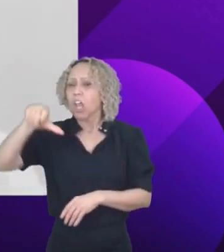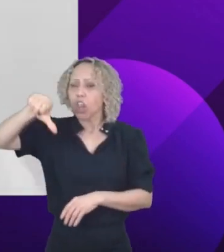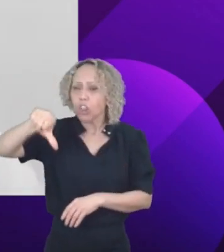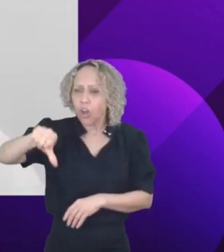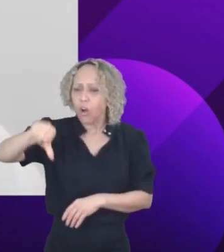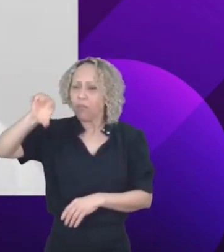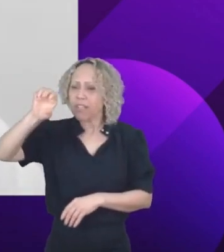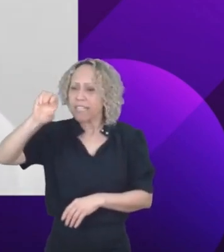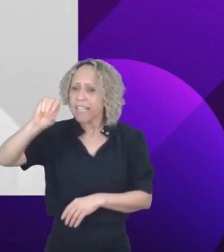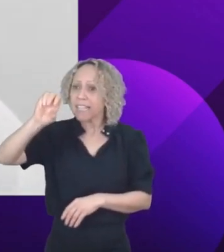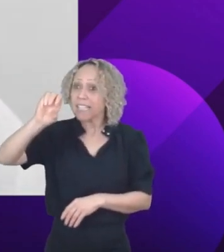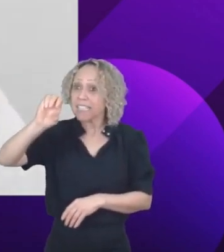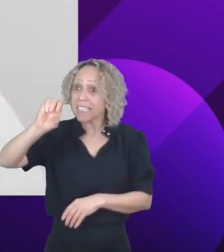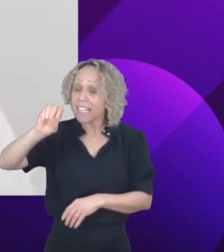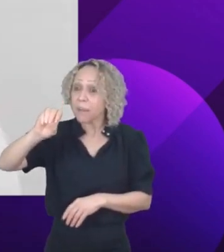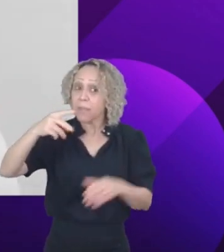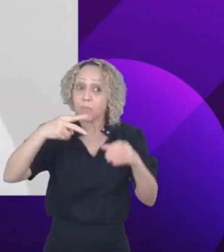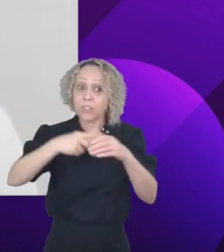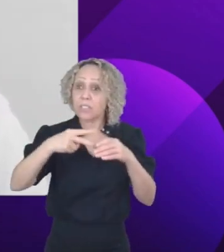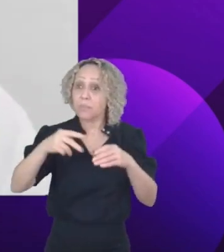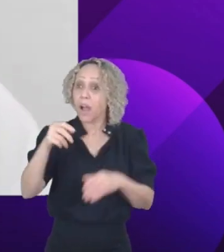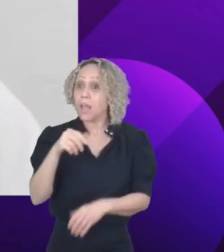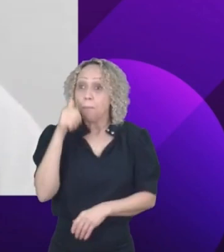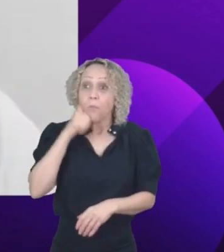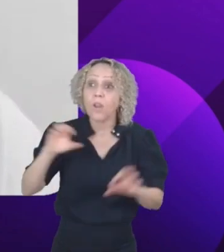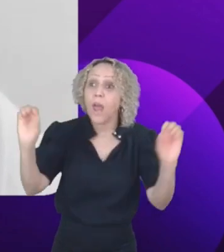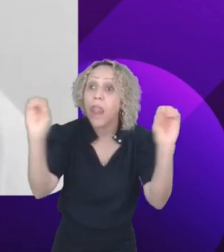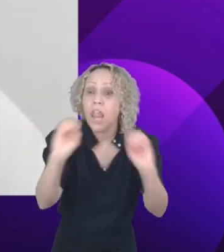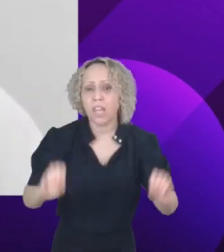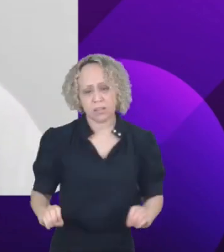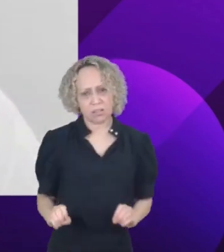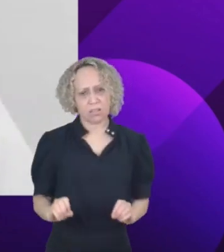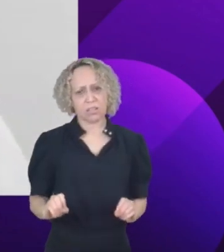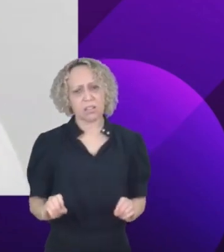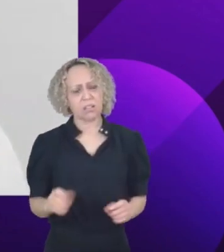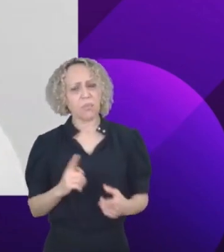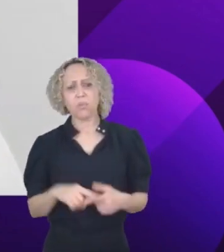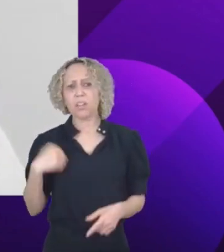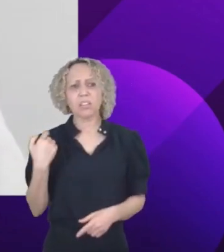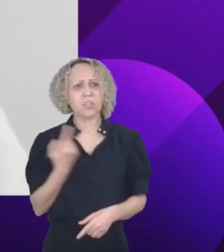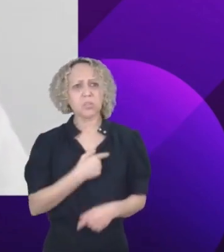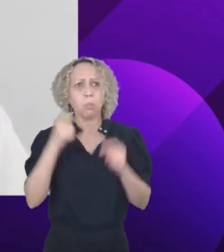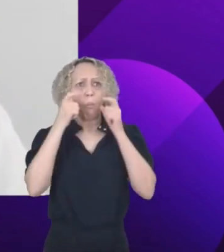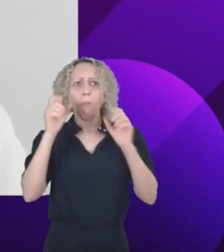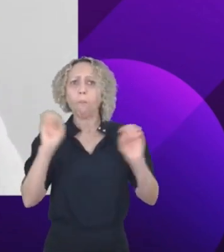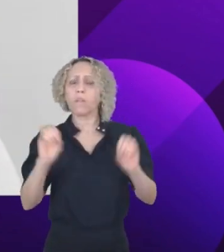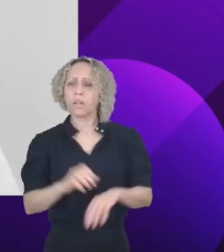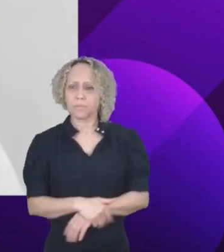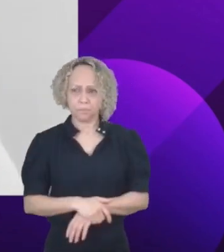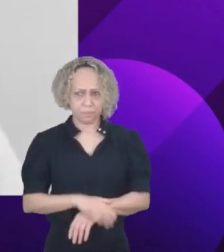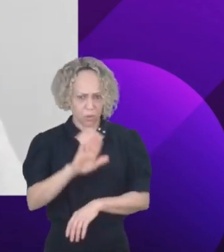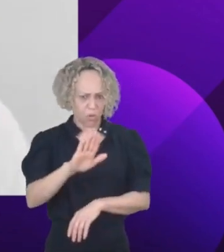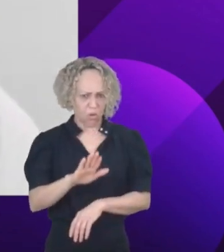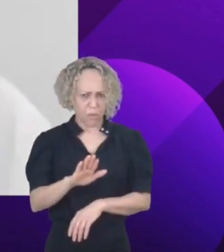tem nenhuma mulher? E por que a gente ainda não se atentou a isso? E a gente precisa entender também, gente, que não é